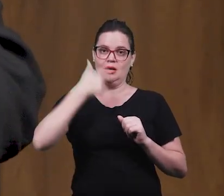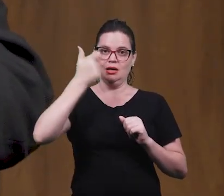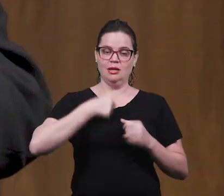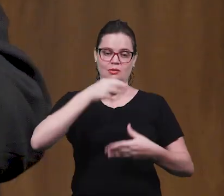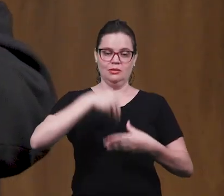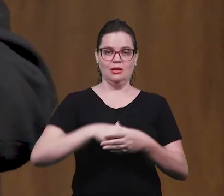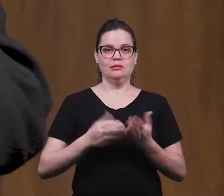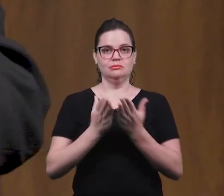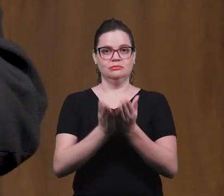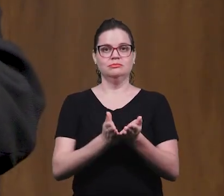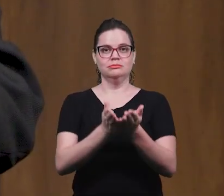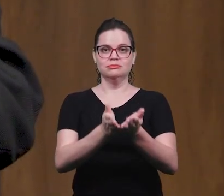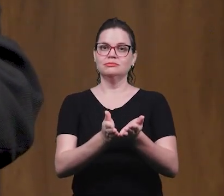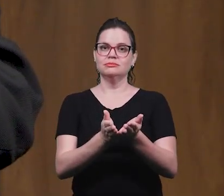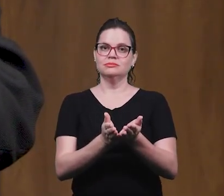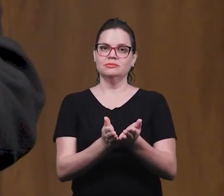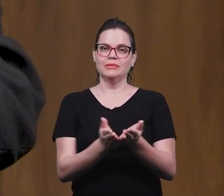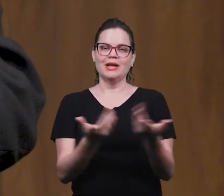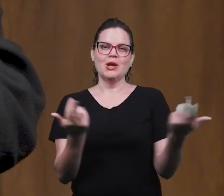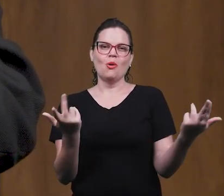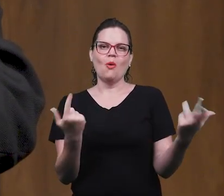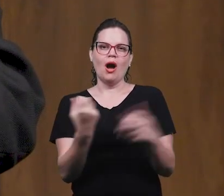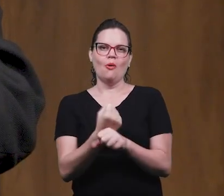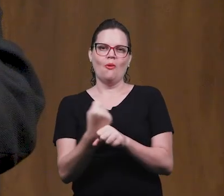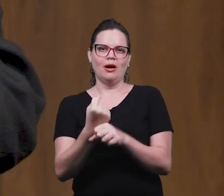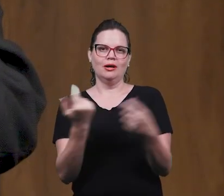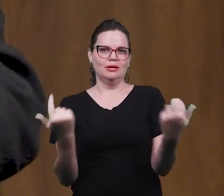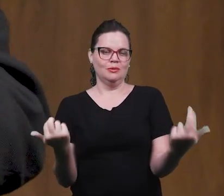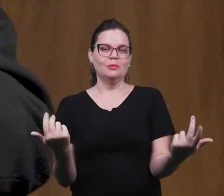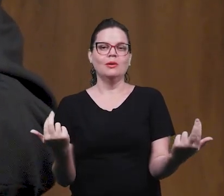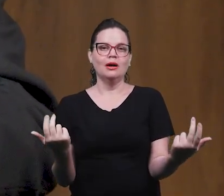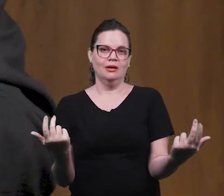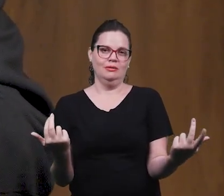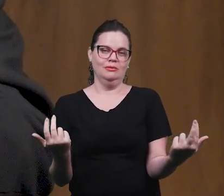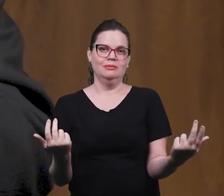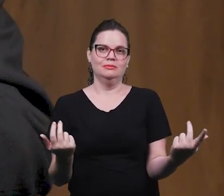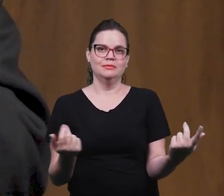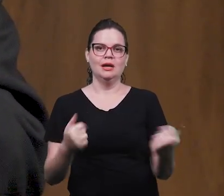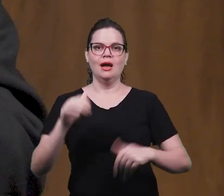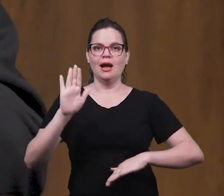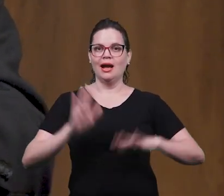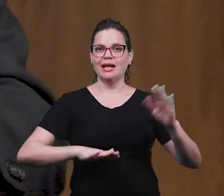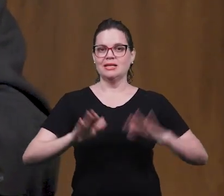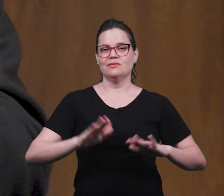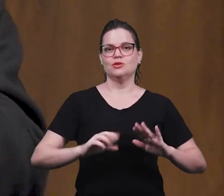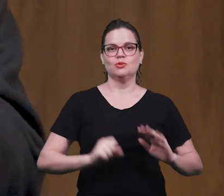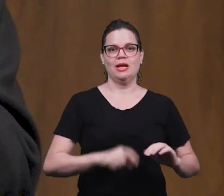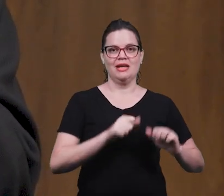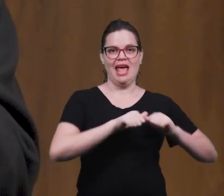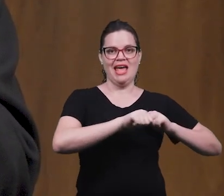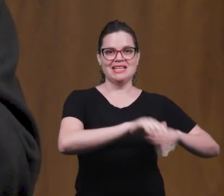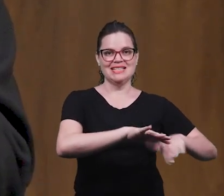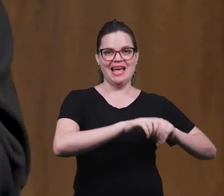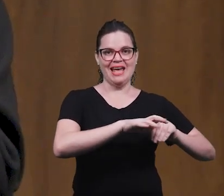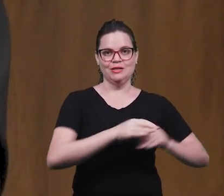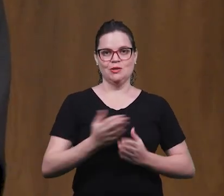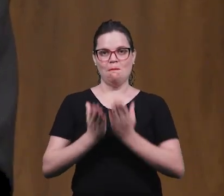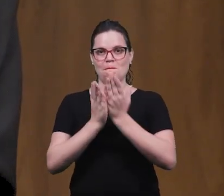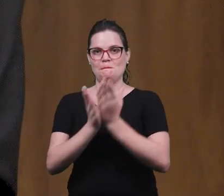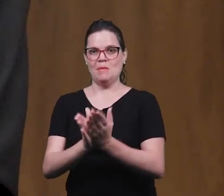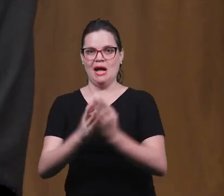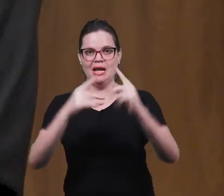marinha, praticamente no mesmo ano, né? E nos encontrávamos quando as escolas competiam, nós